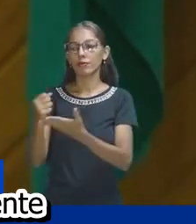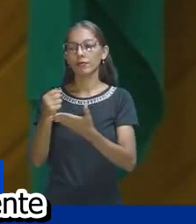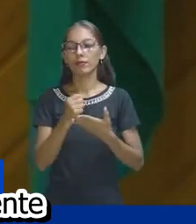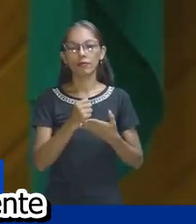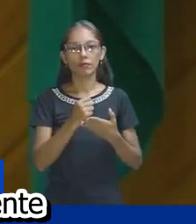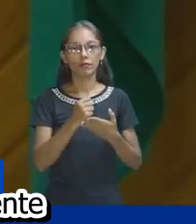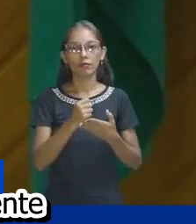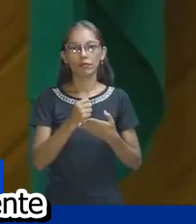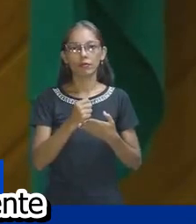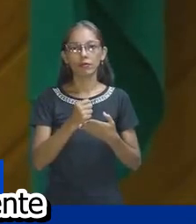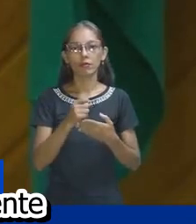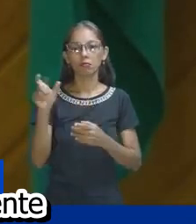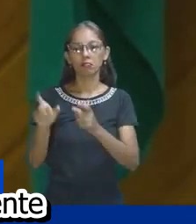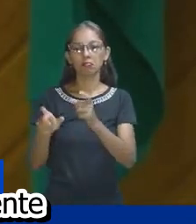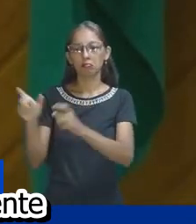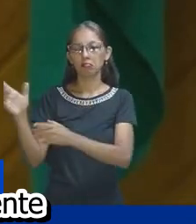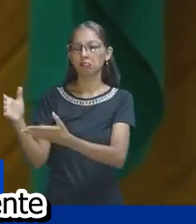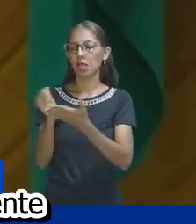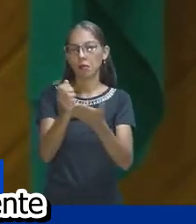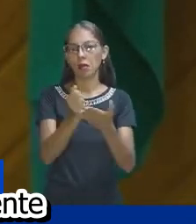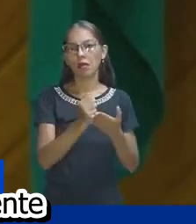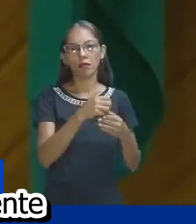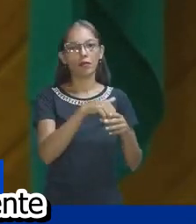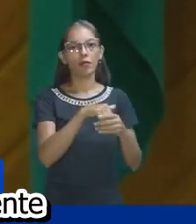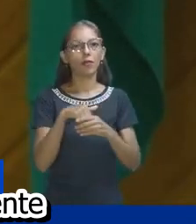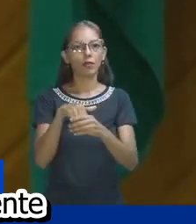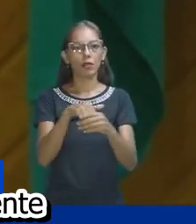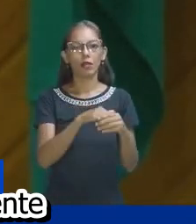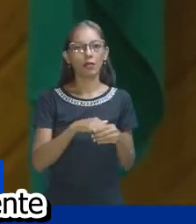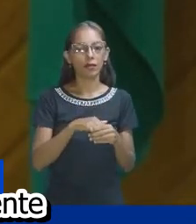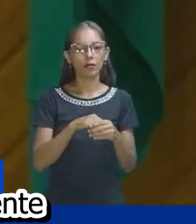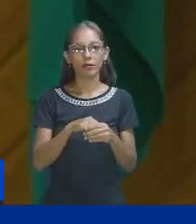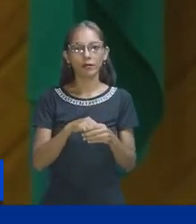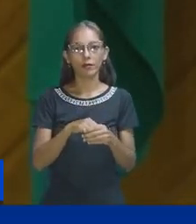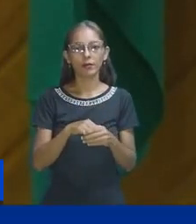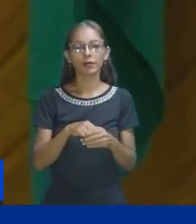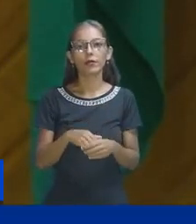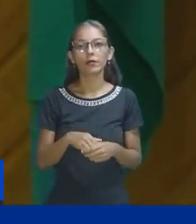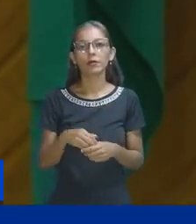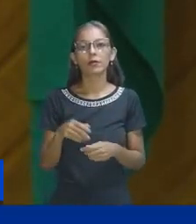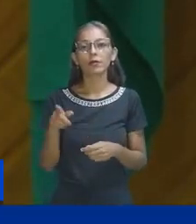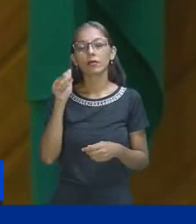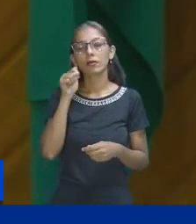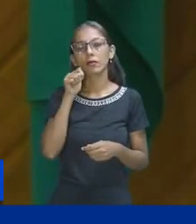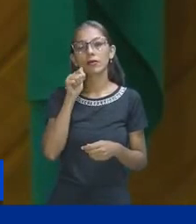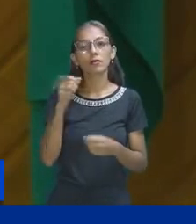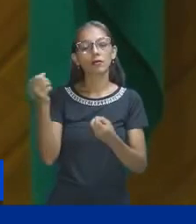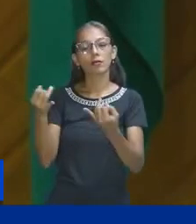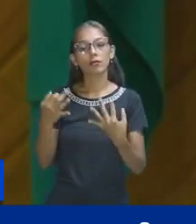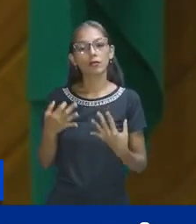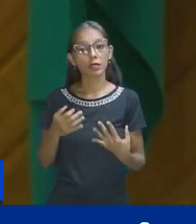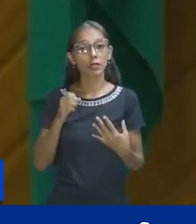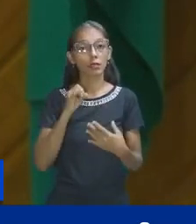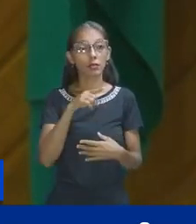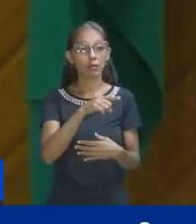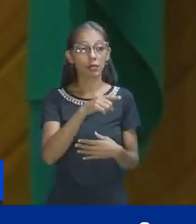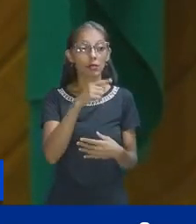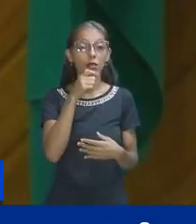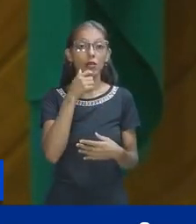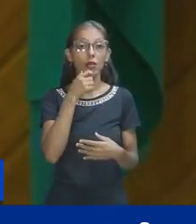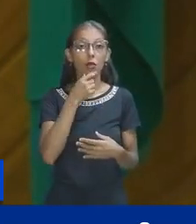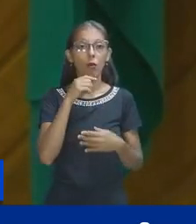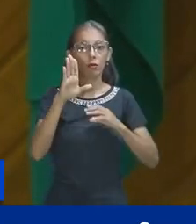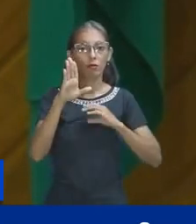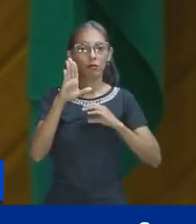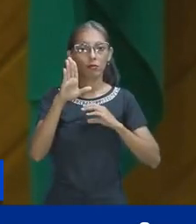mim, falou que realmente ela tinha ficado combinado que, caso ele ganhasse, ela ganharia um emprego. Ela seria